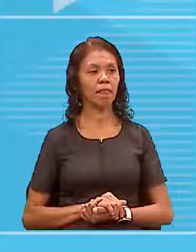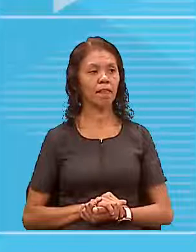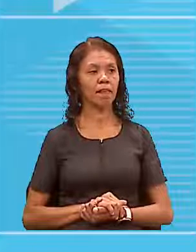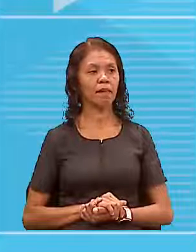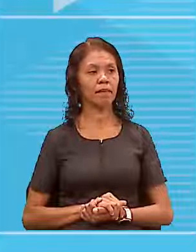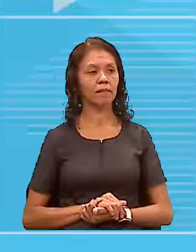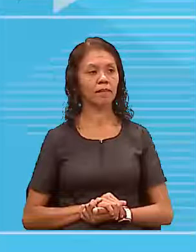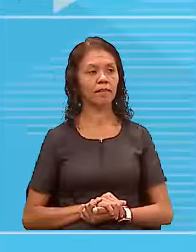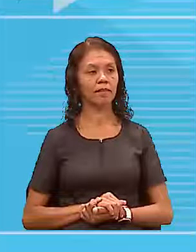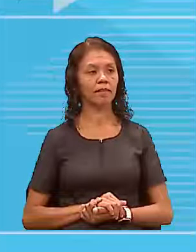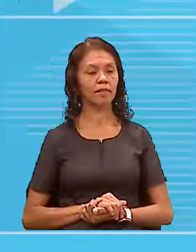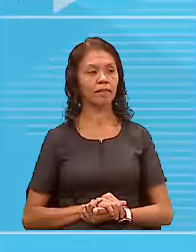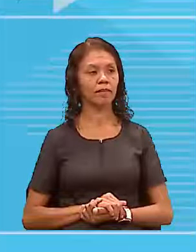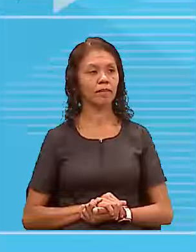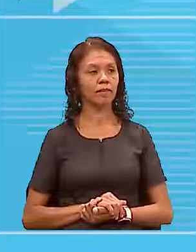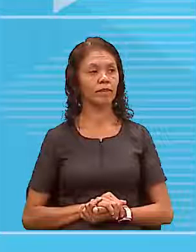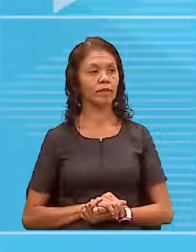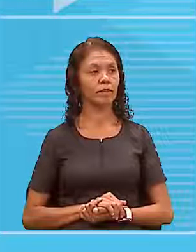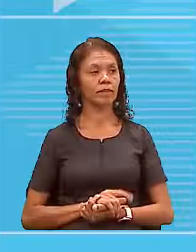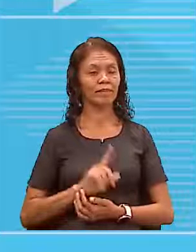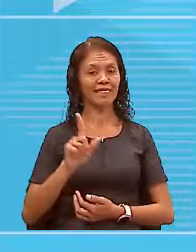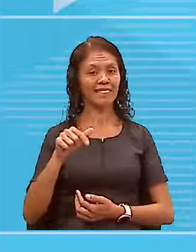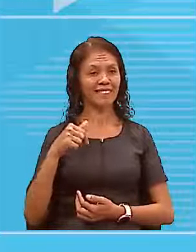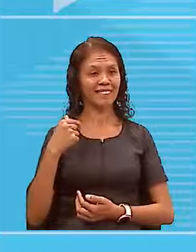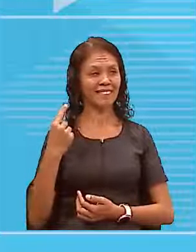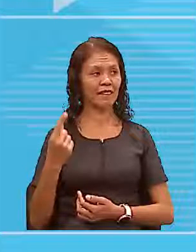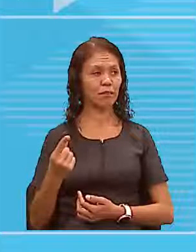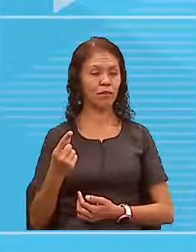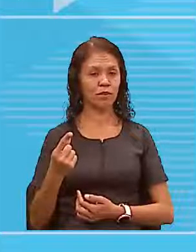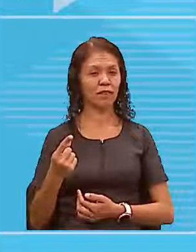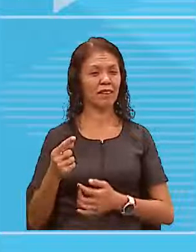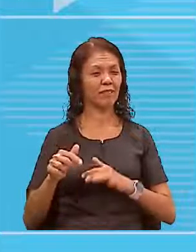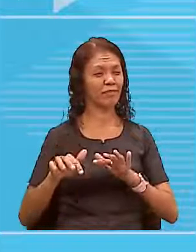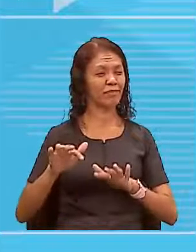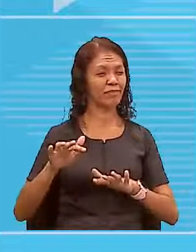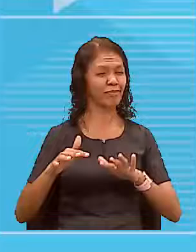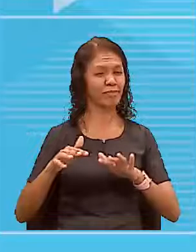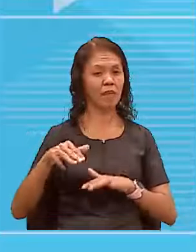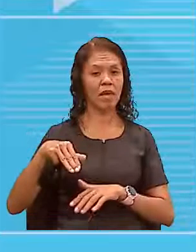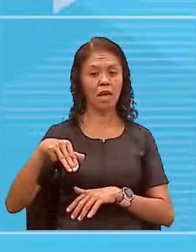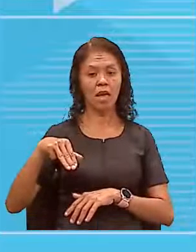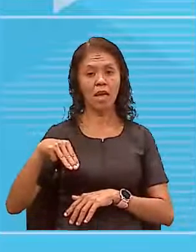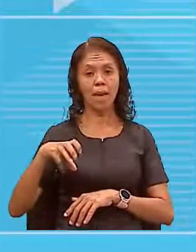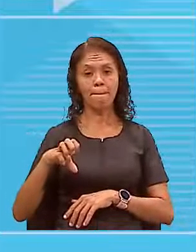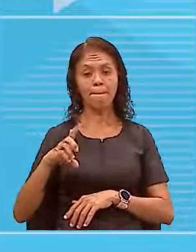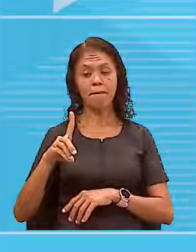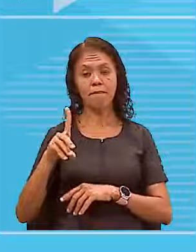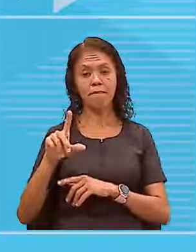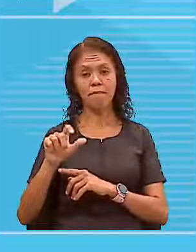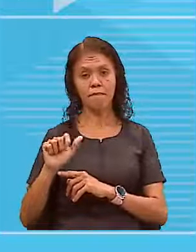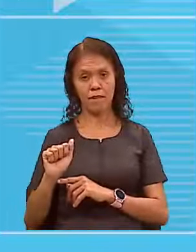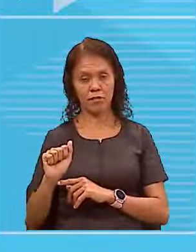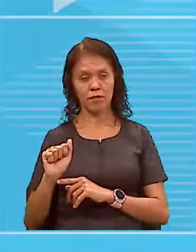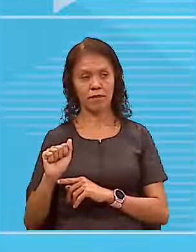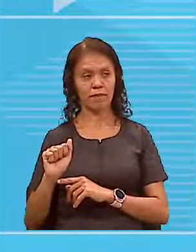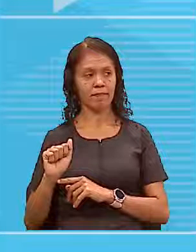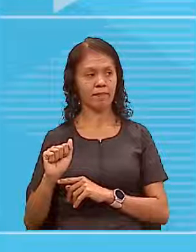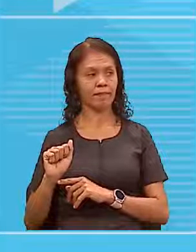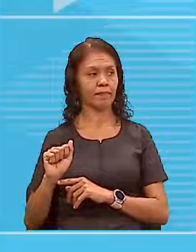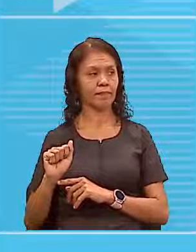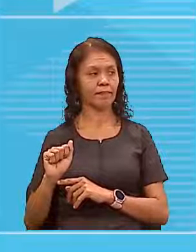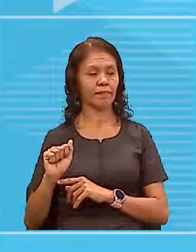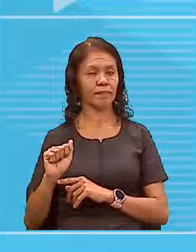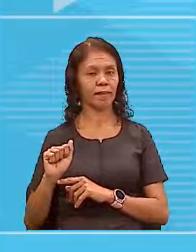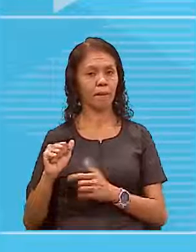aqui é estatística. Depois eu vou entrar na média. Na média para vocês. Em cima